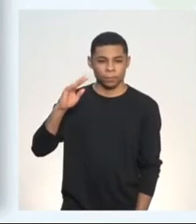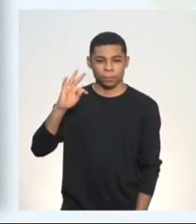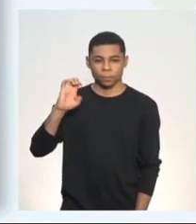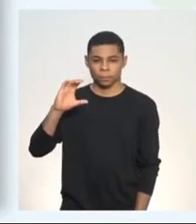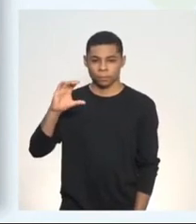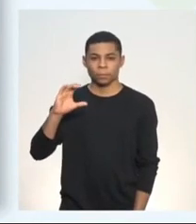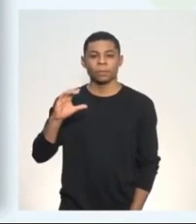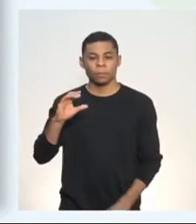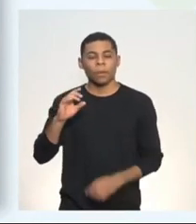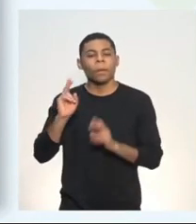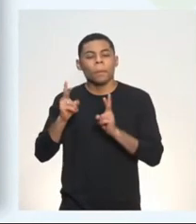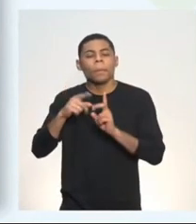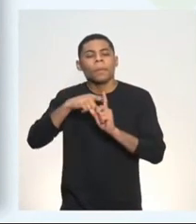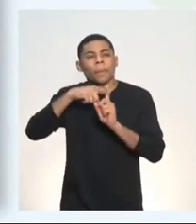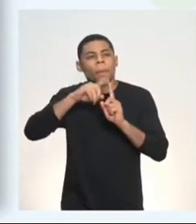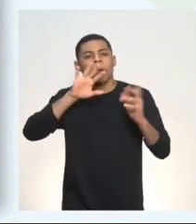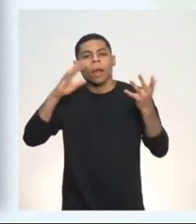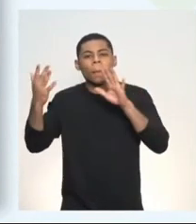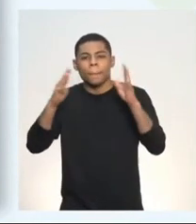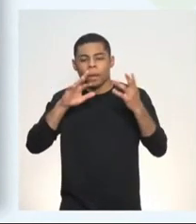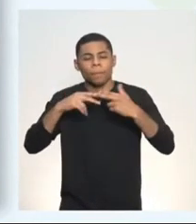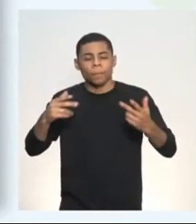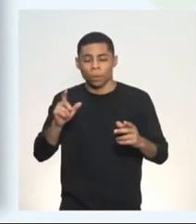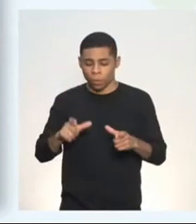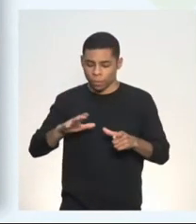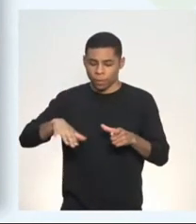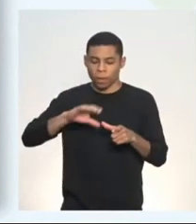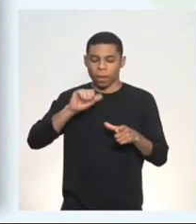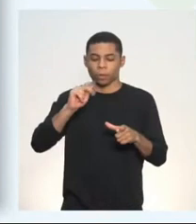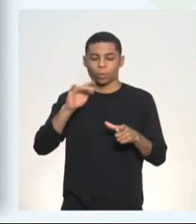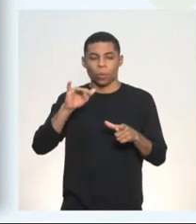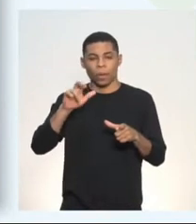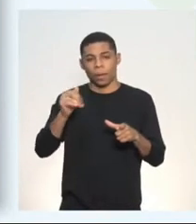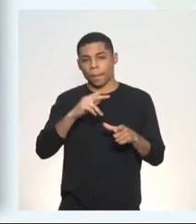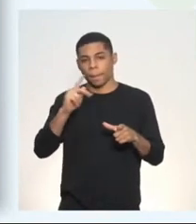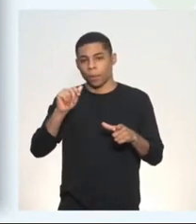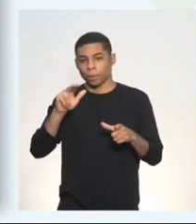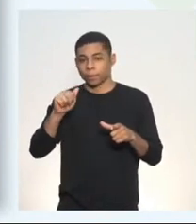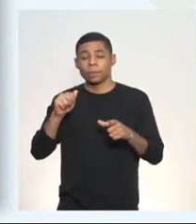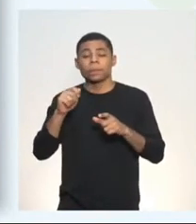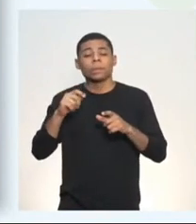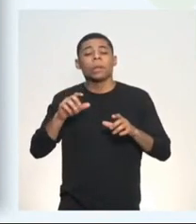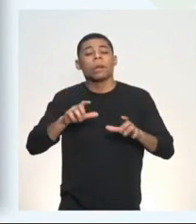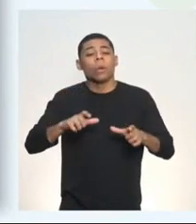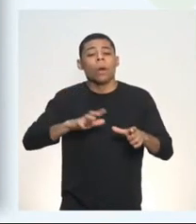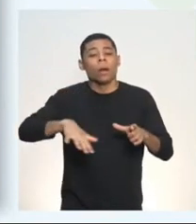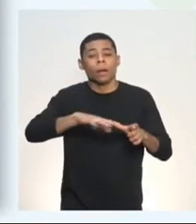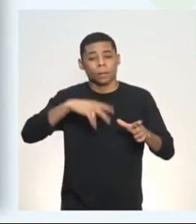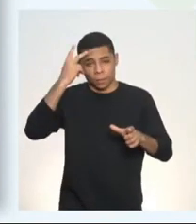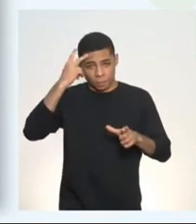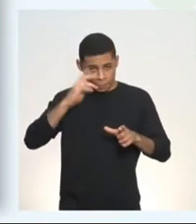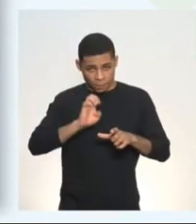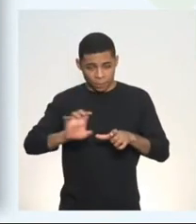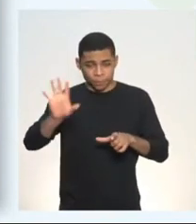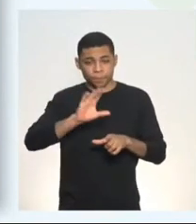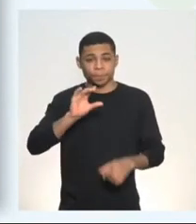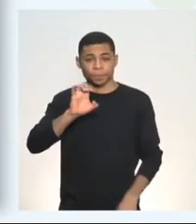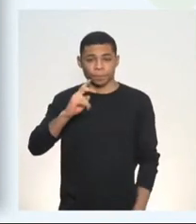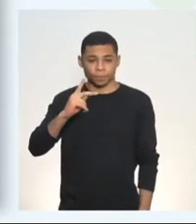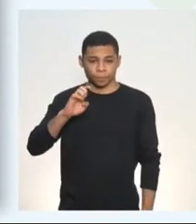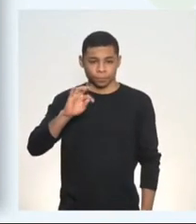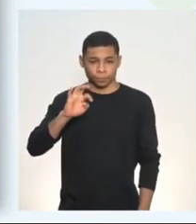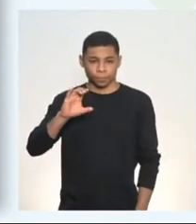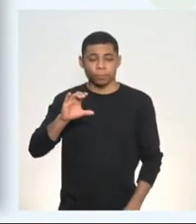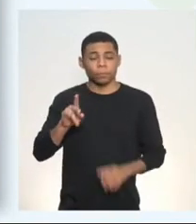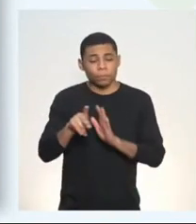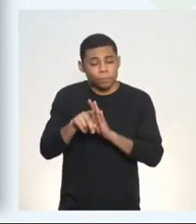Climáticos, localizado na cidade de Cachoeira Paulista, no estado de São Paulo. O CPTEC é um dos centros de pesquisa